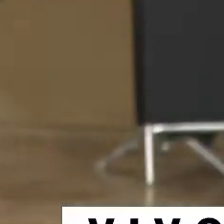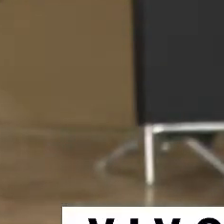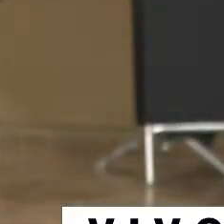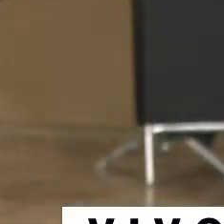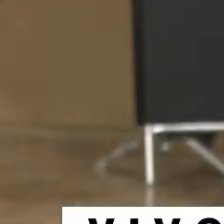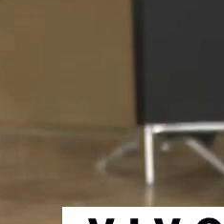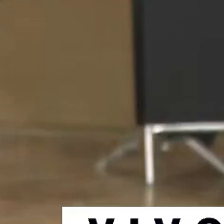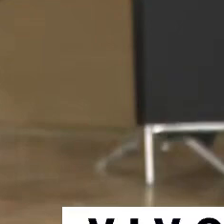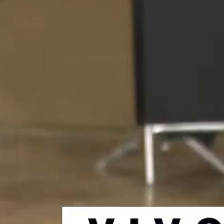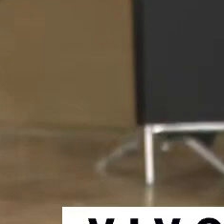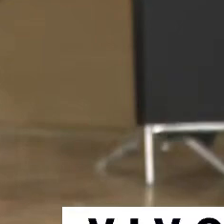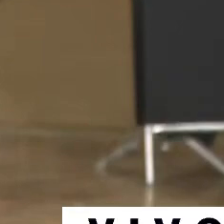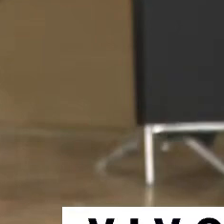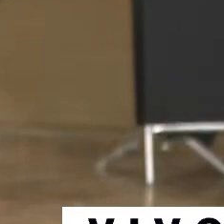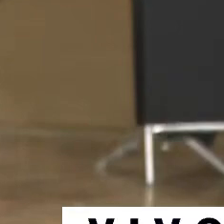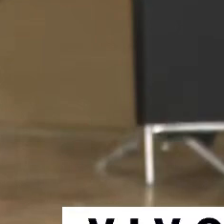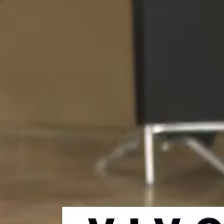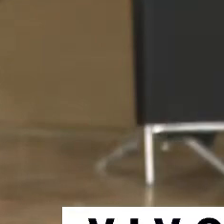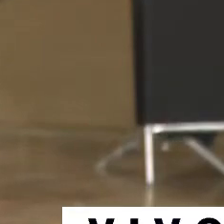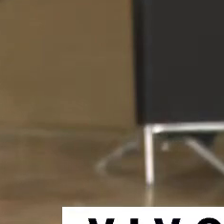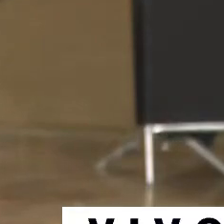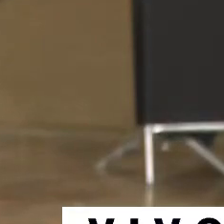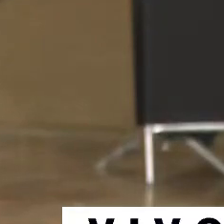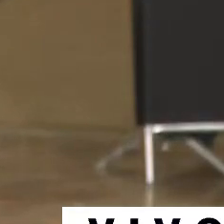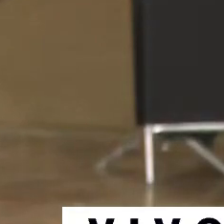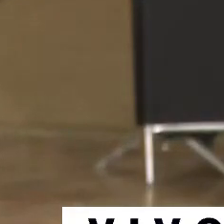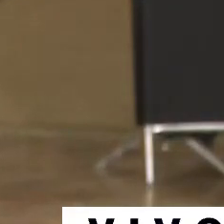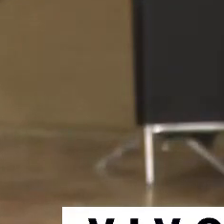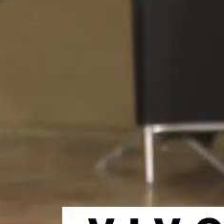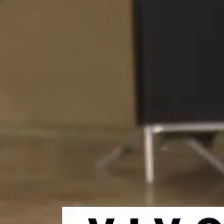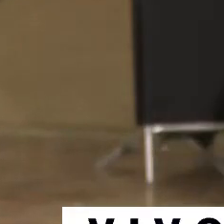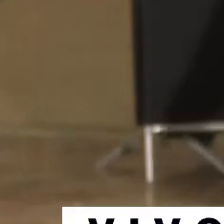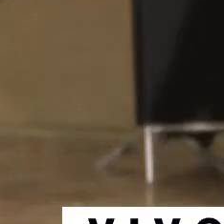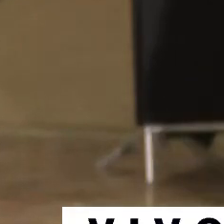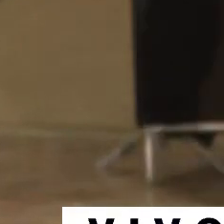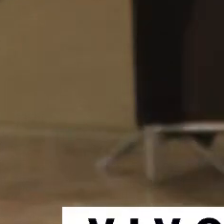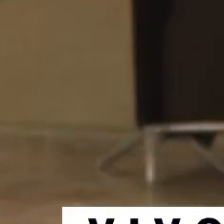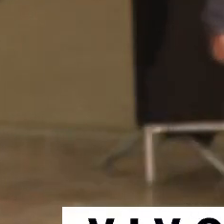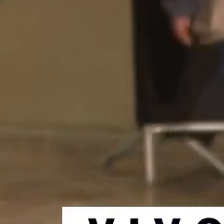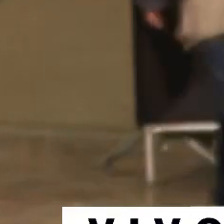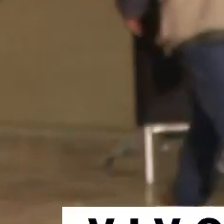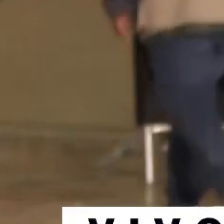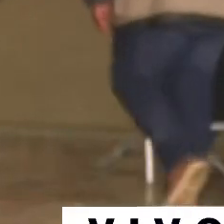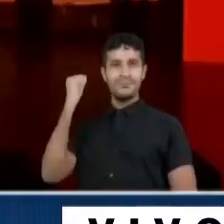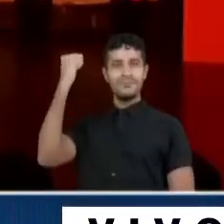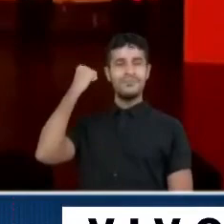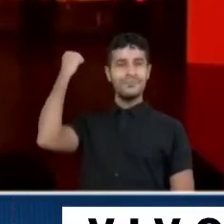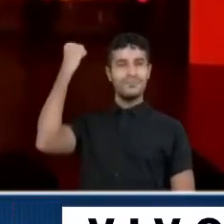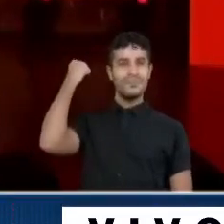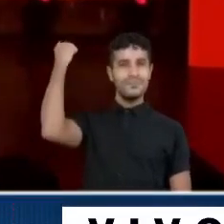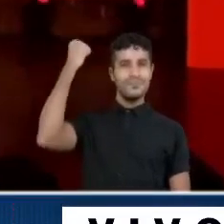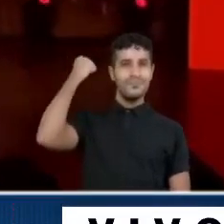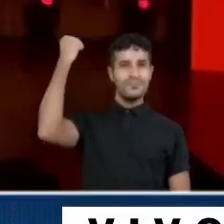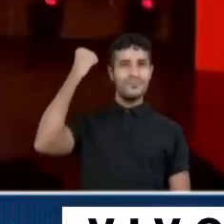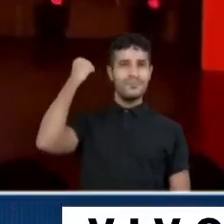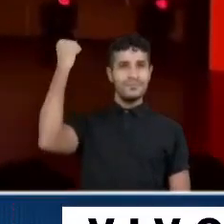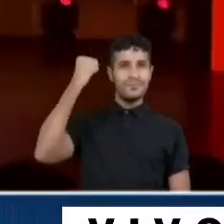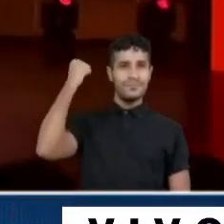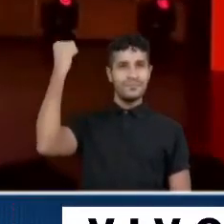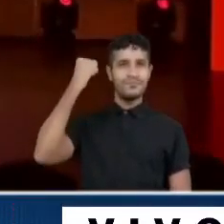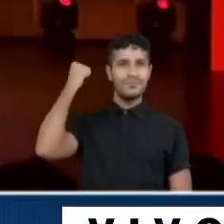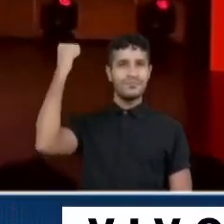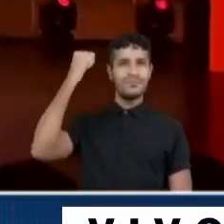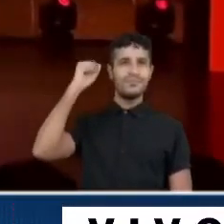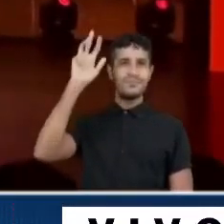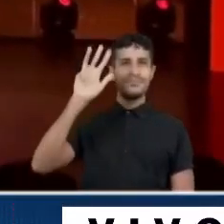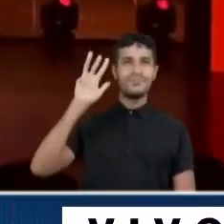é mais um movimento da campanha do ex-presidente Lula para tentar conter um percentual alto de